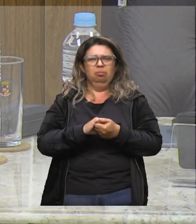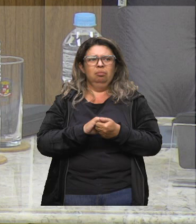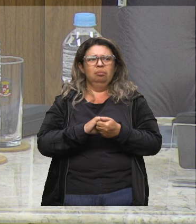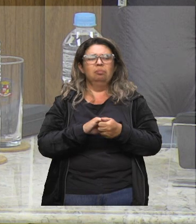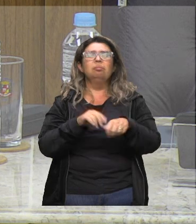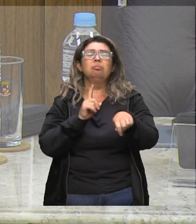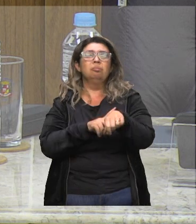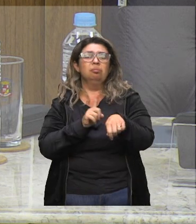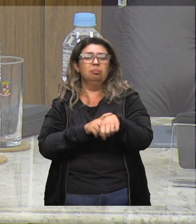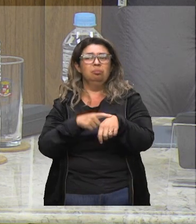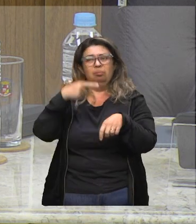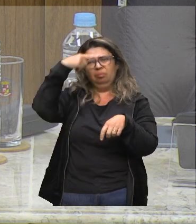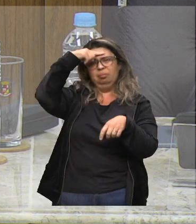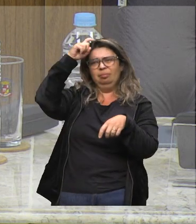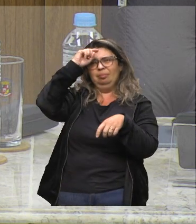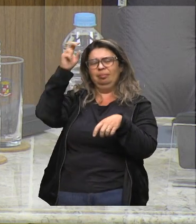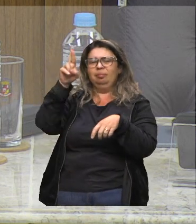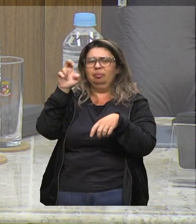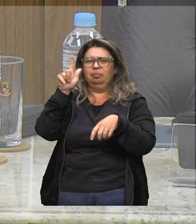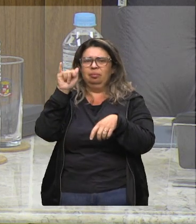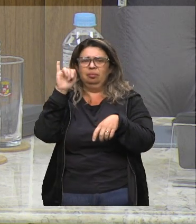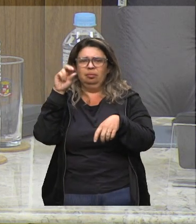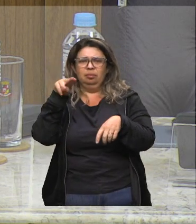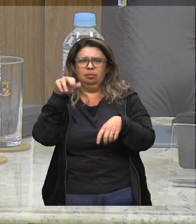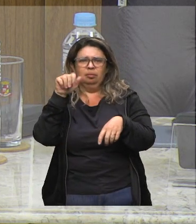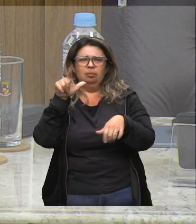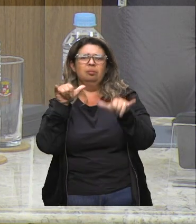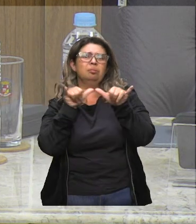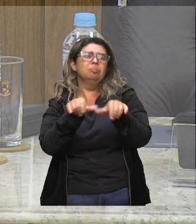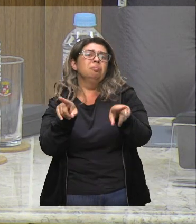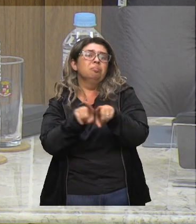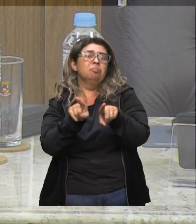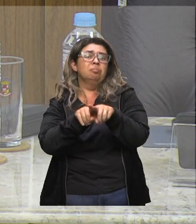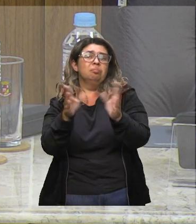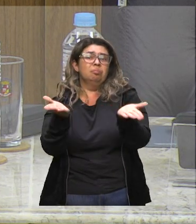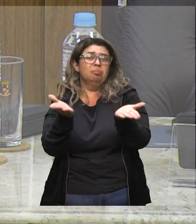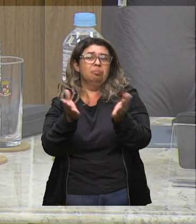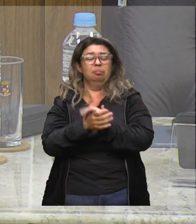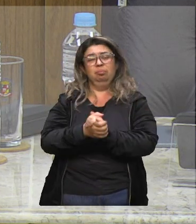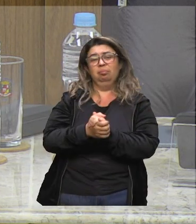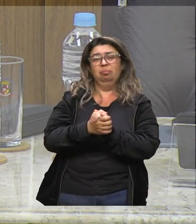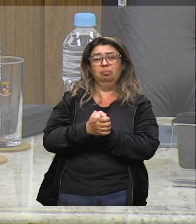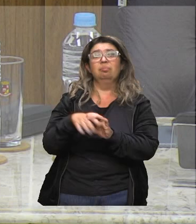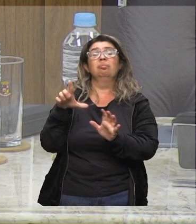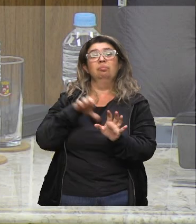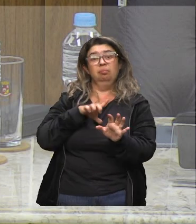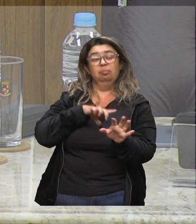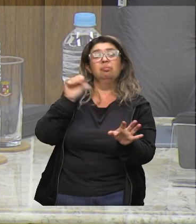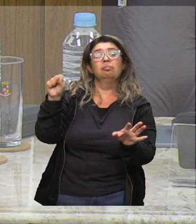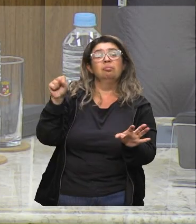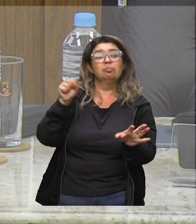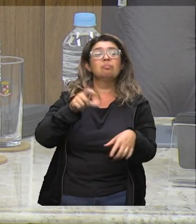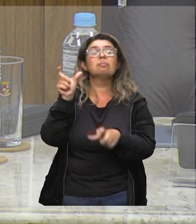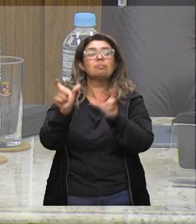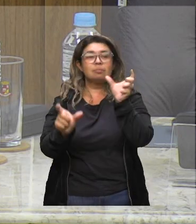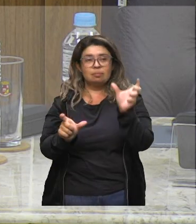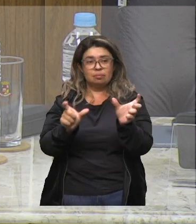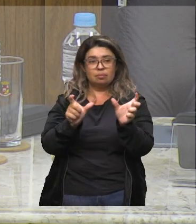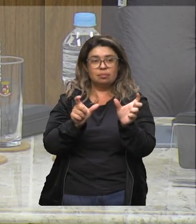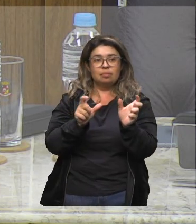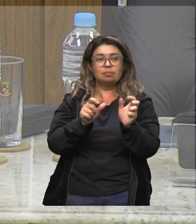para que o hospital regional chegasse nessa situação? Né? Então, houve, sim, pessoas que,